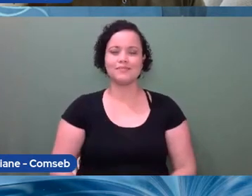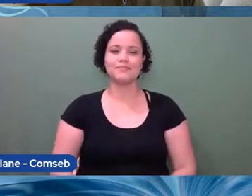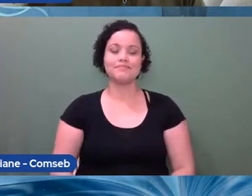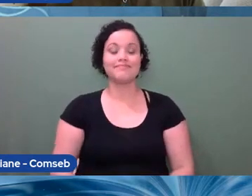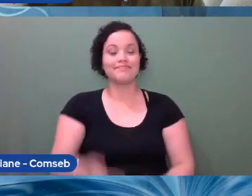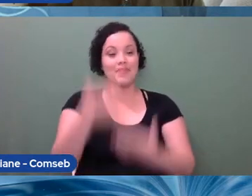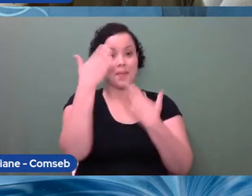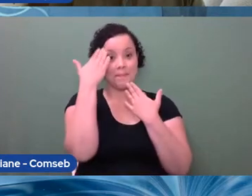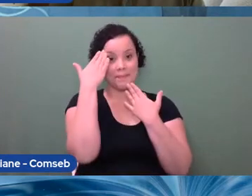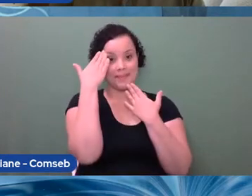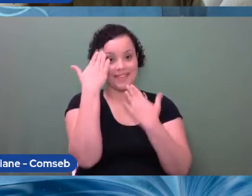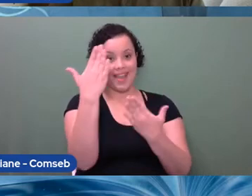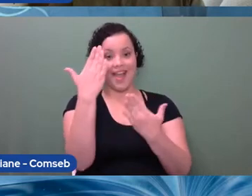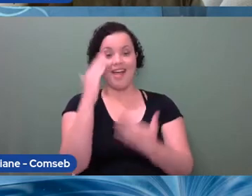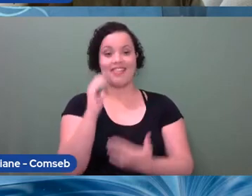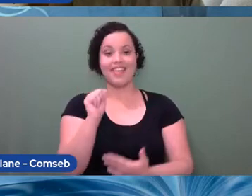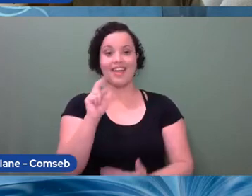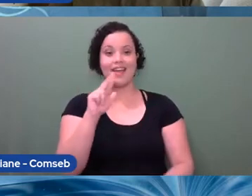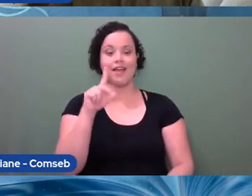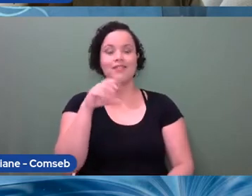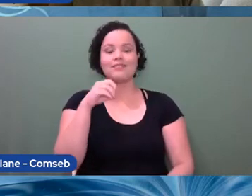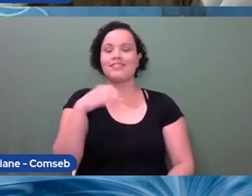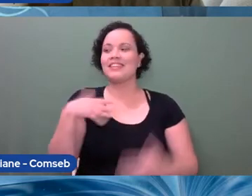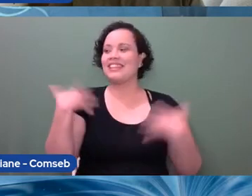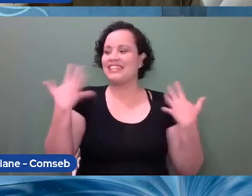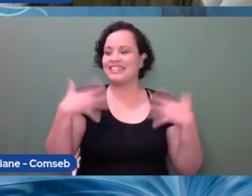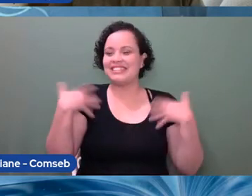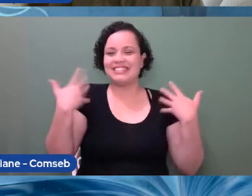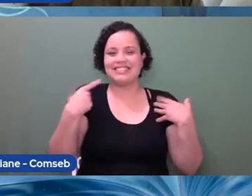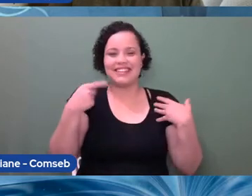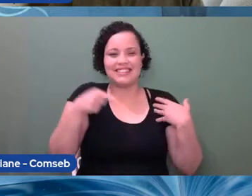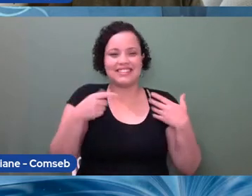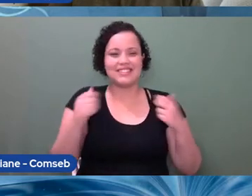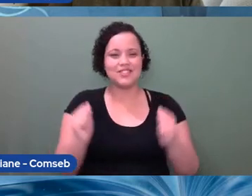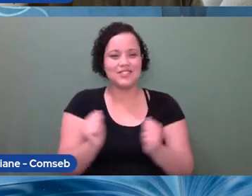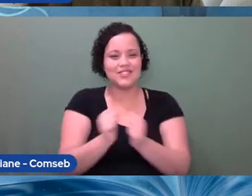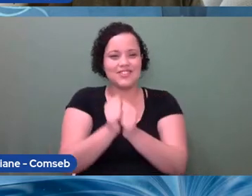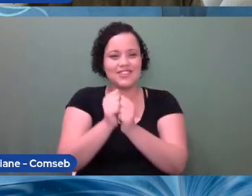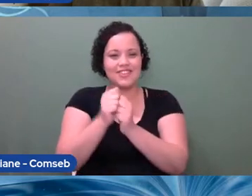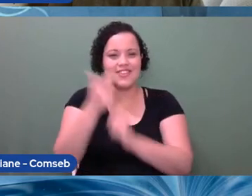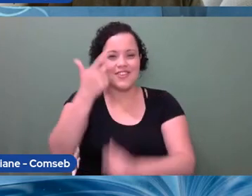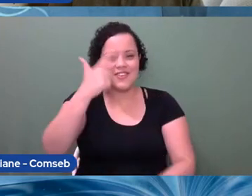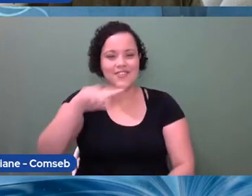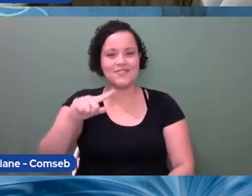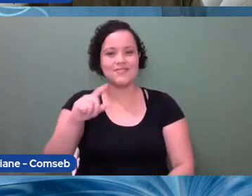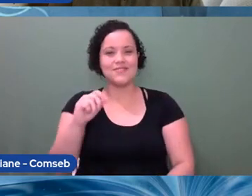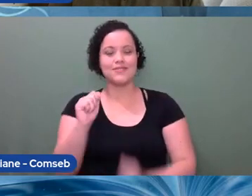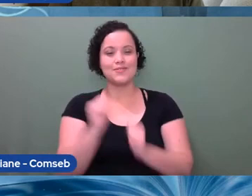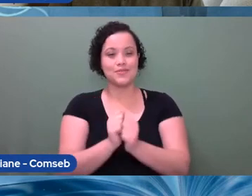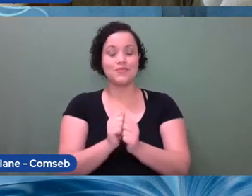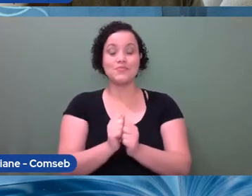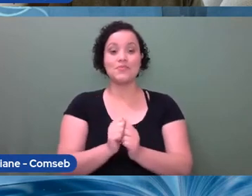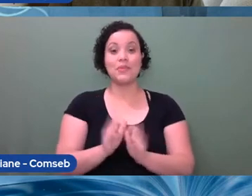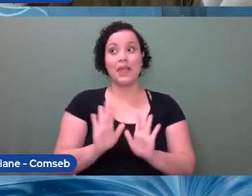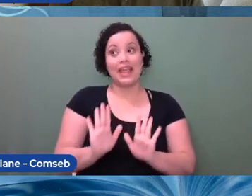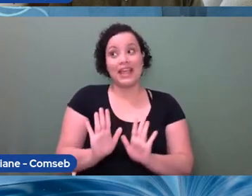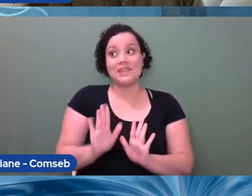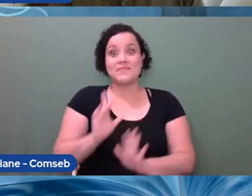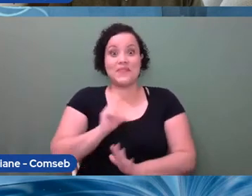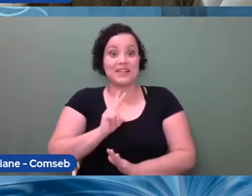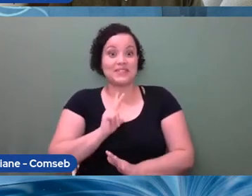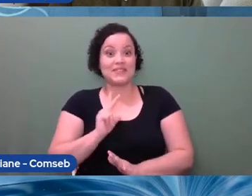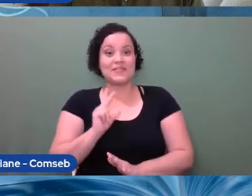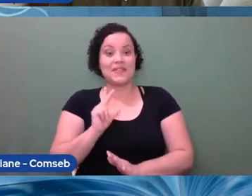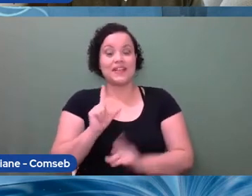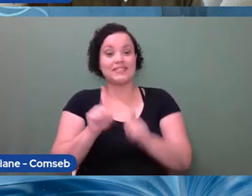Obrigado, Carlos. Uma alegria estar de novo com todos vocês e, em particular, com os nossos